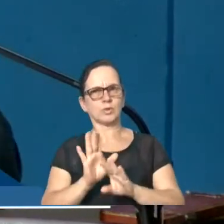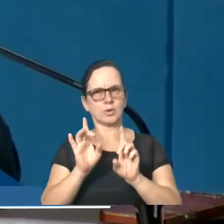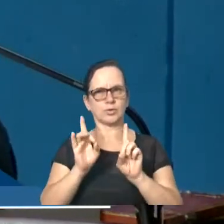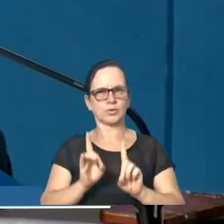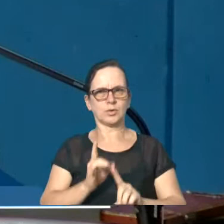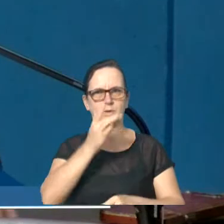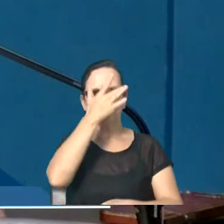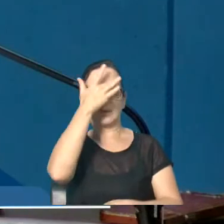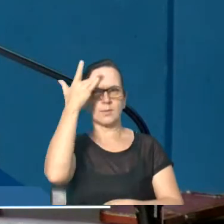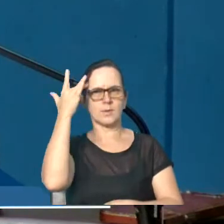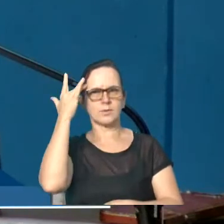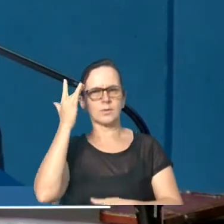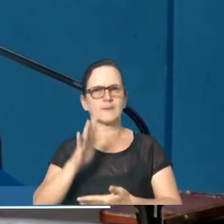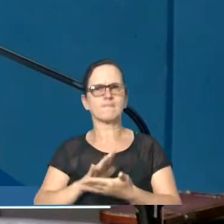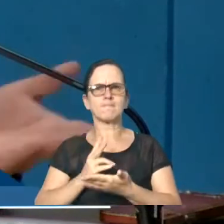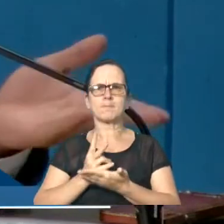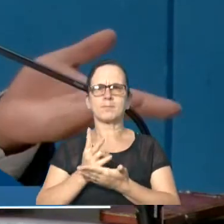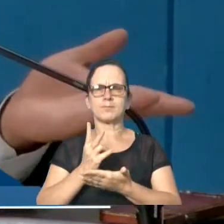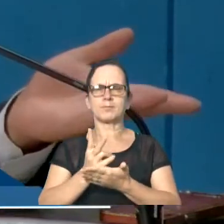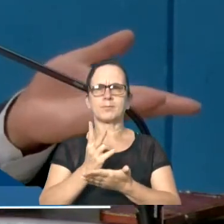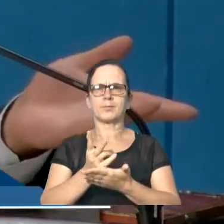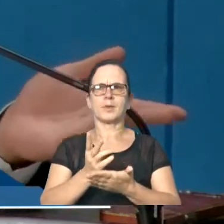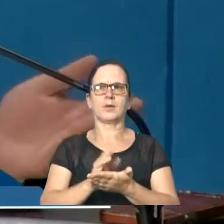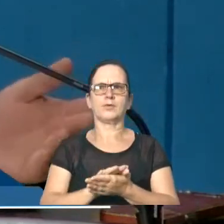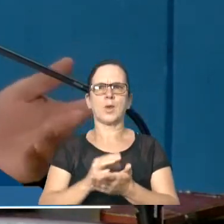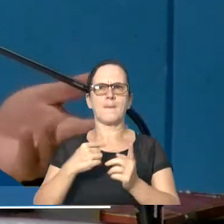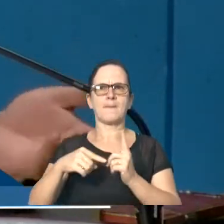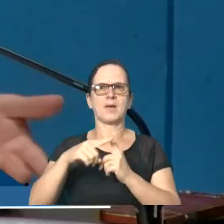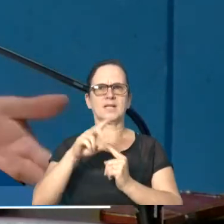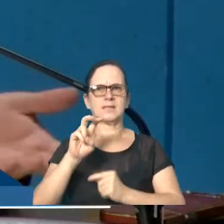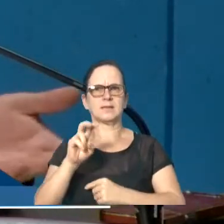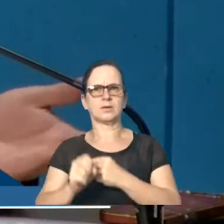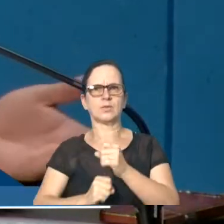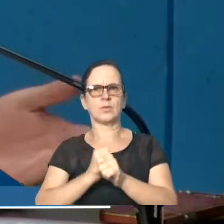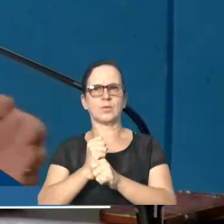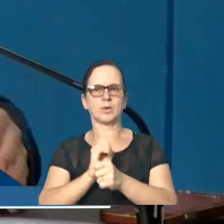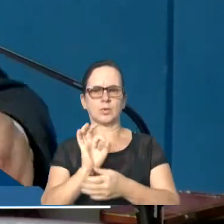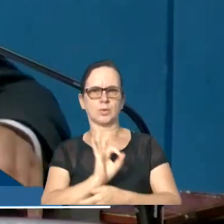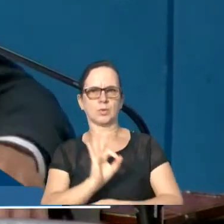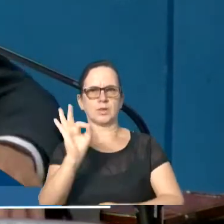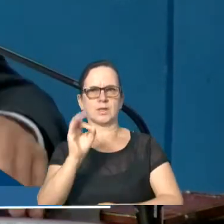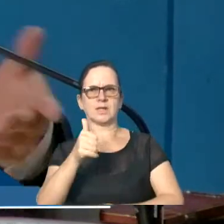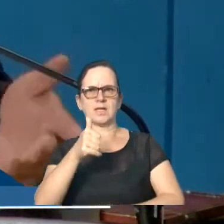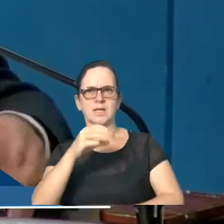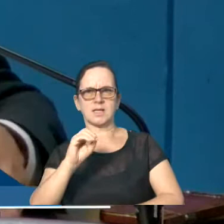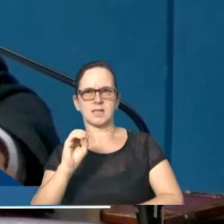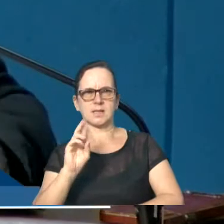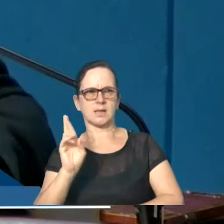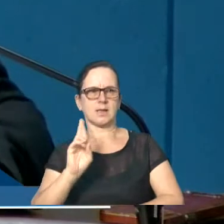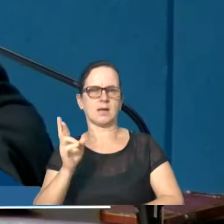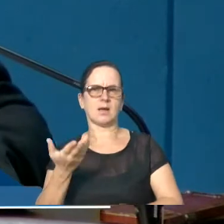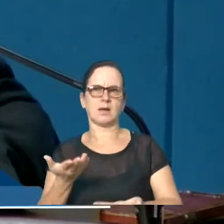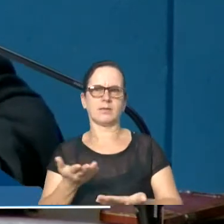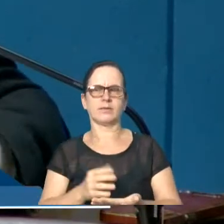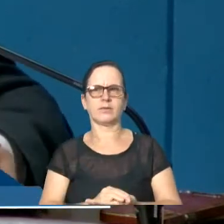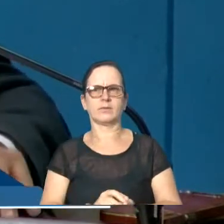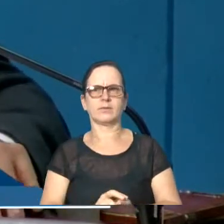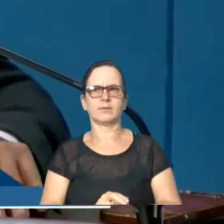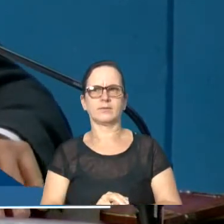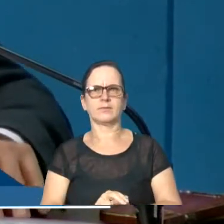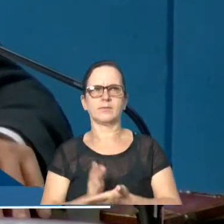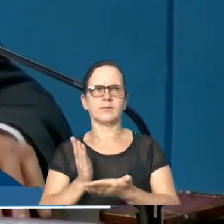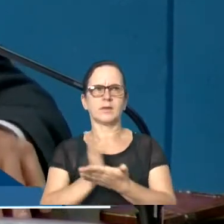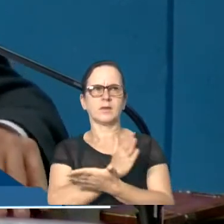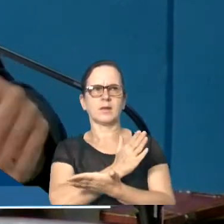dignidade para as pessoas, se manter há mais de 5 anos sem reajuste no valor de R$100, a parte